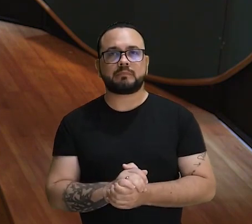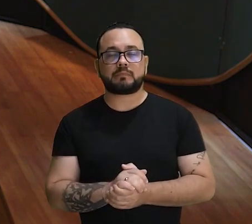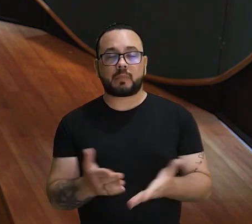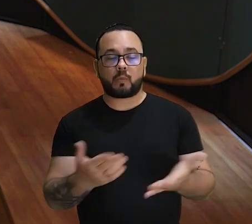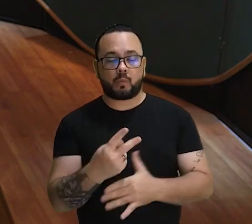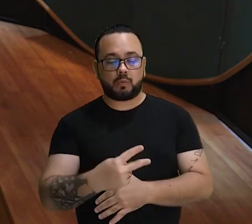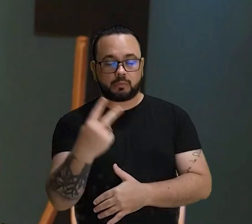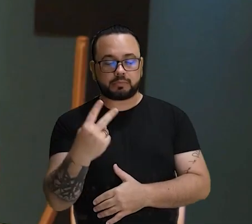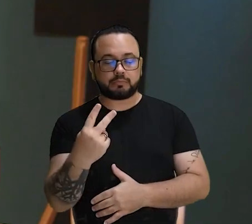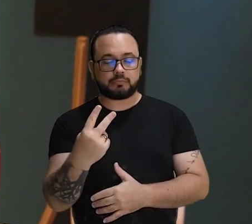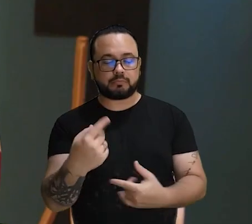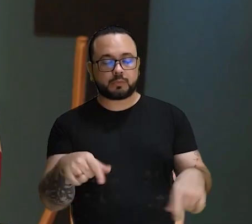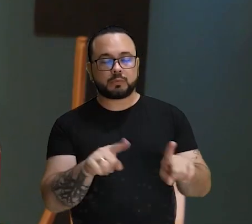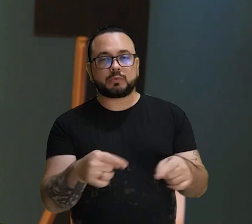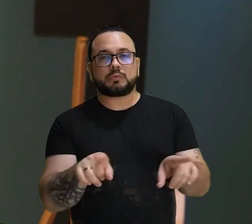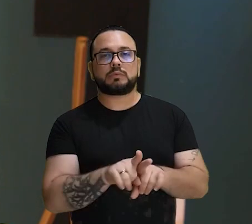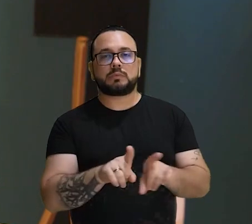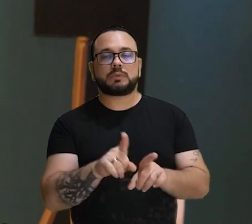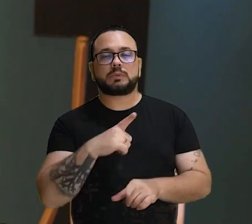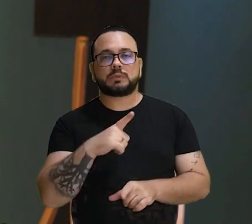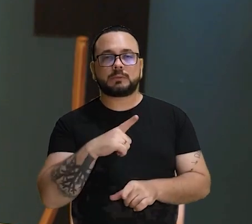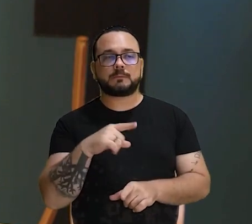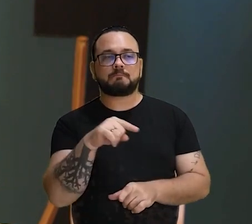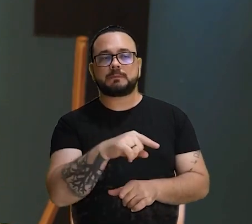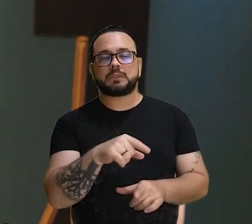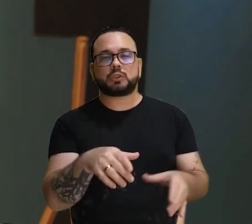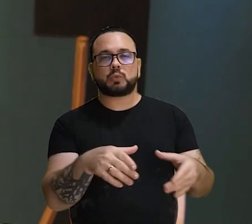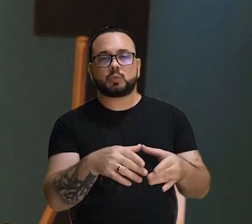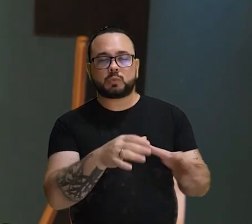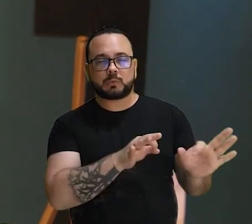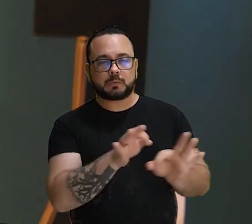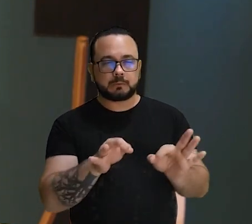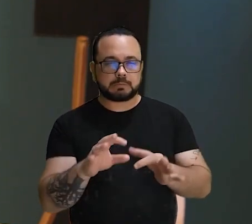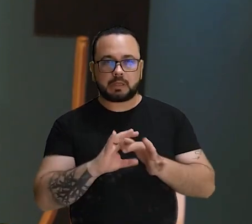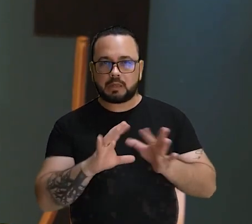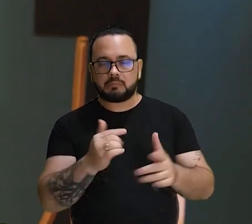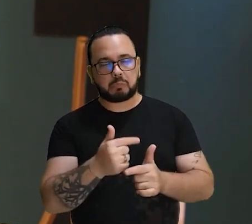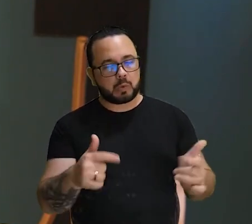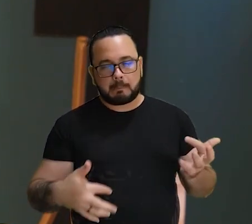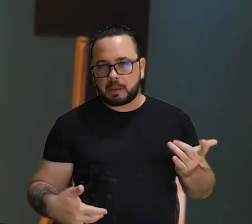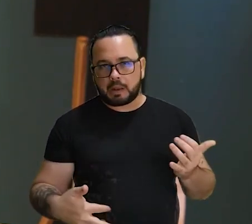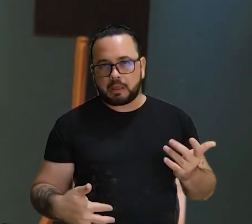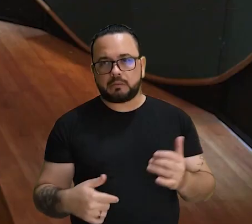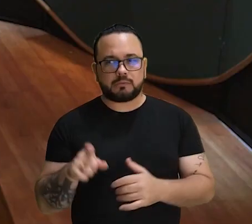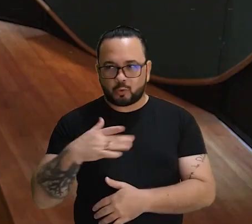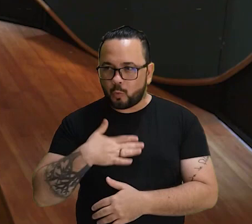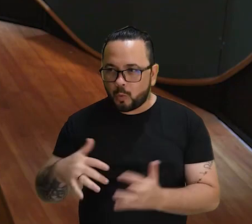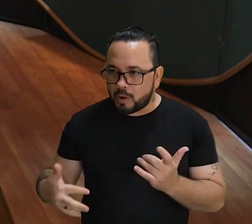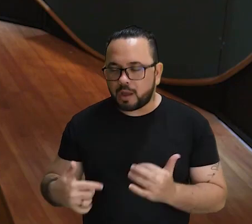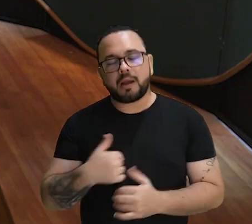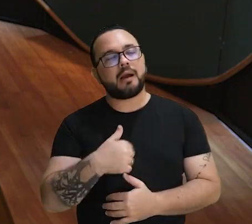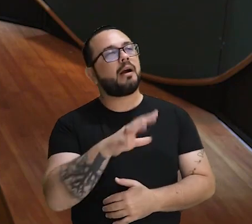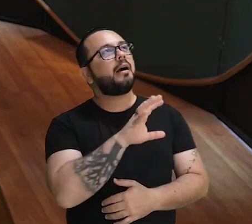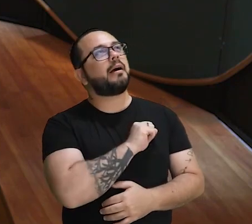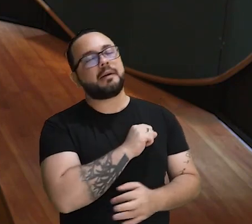esse segundo disco também tá vindo muito numa liberdade dessa formação também. Também não tem baixo. Eu não gosto de